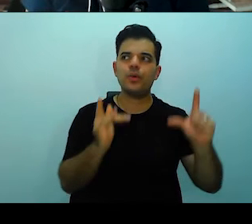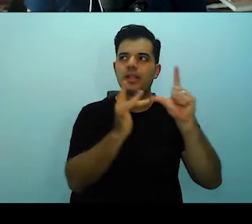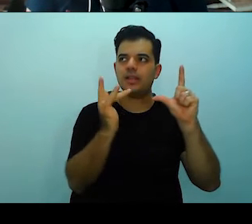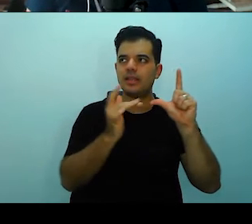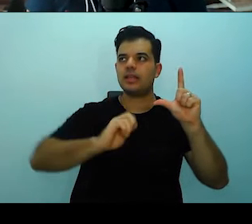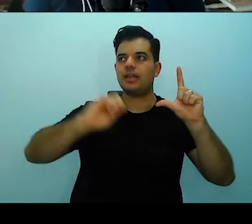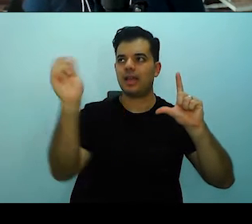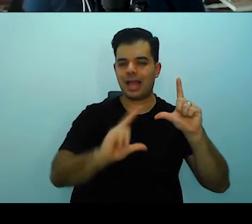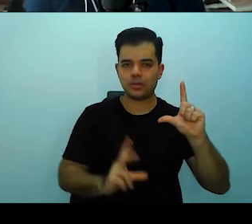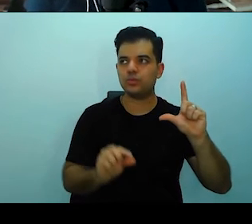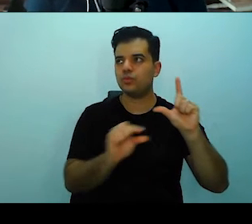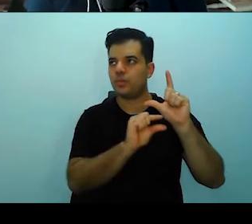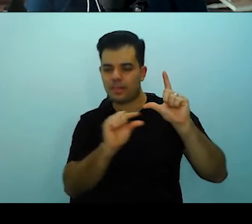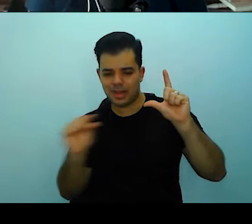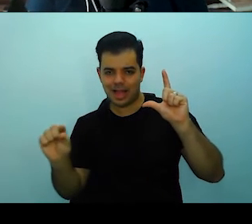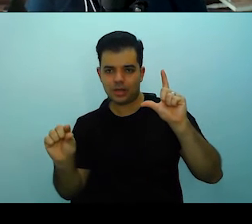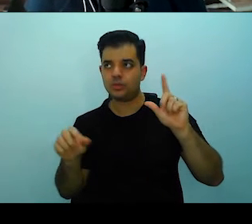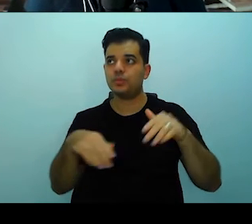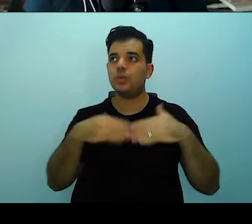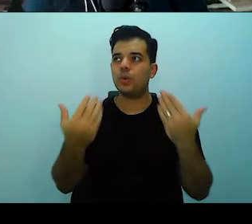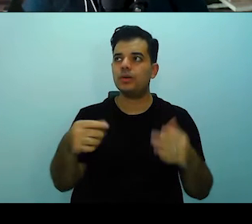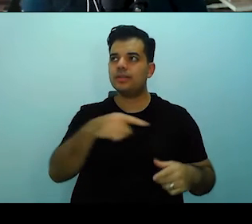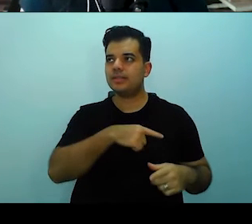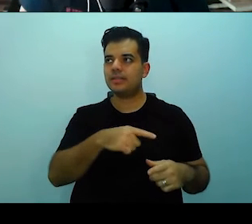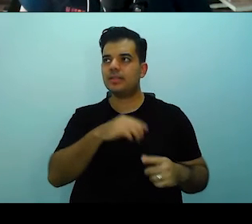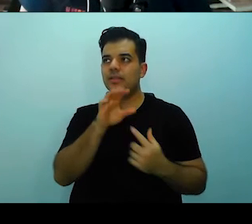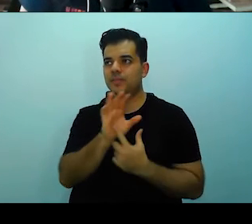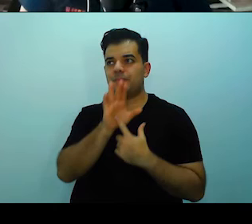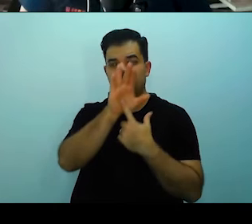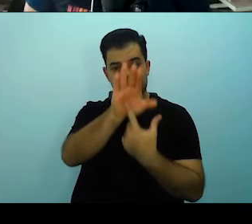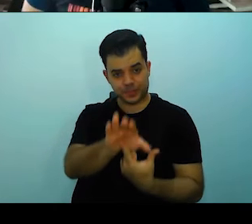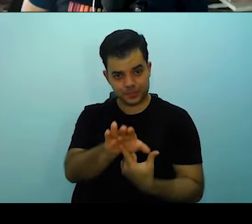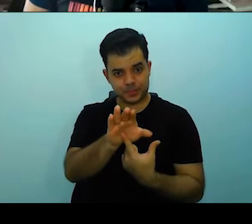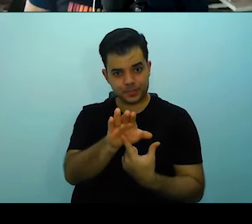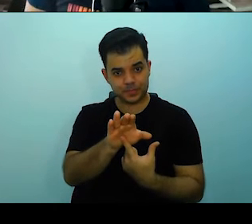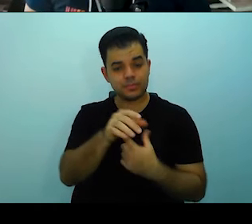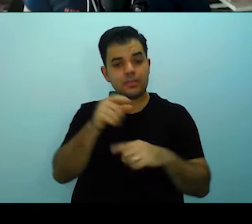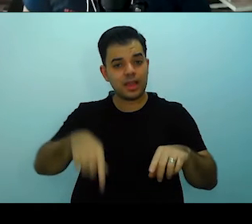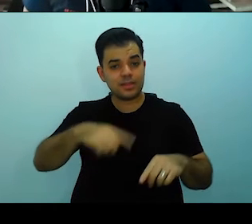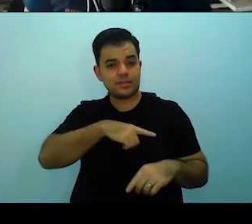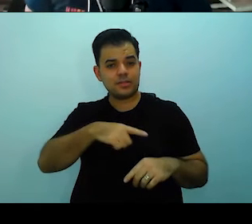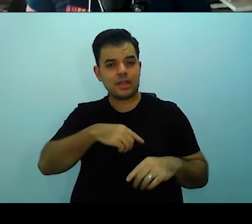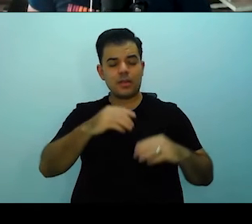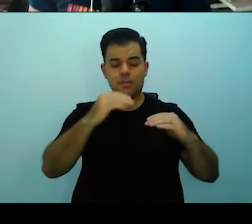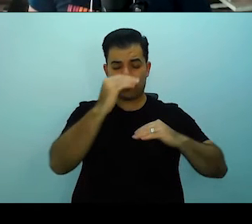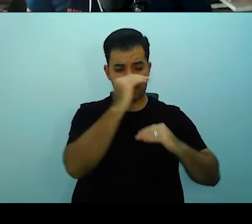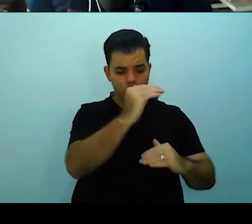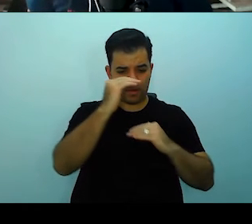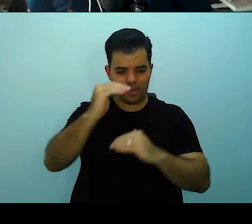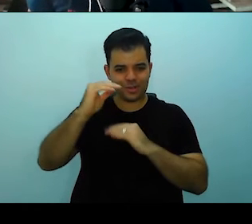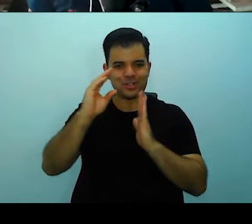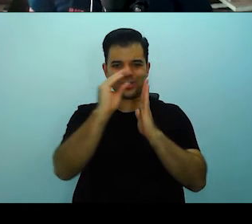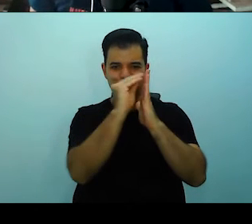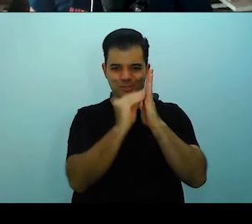com sublinhado embaixo. E aí a gente tem a indentação, né? Que é a questão de, para separar blocos de código, quando